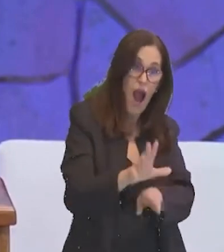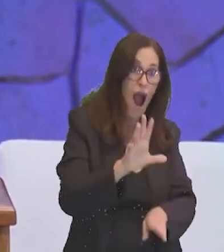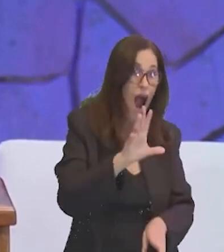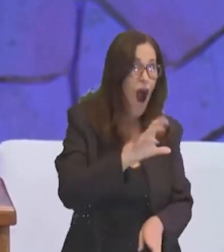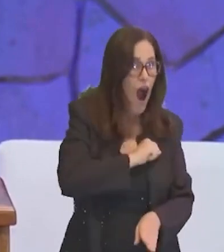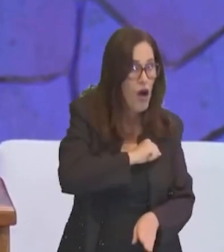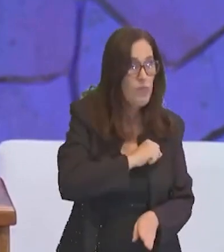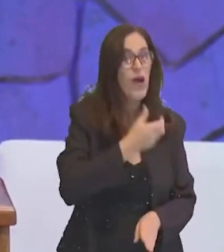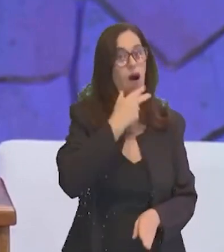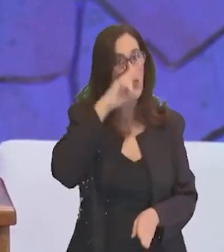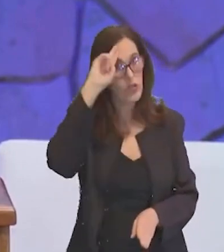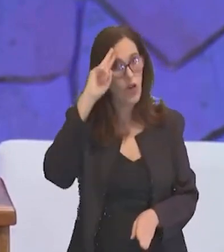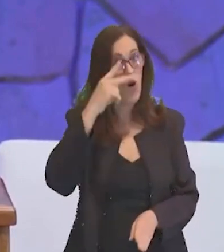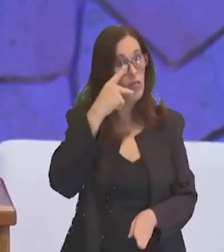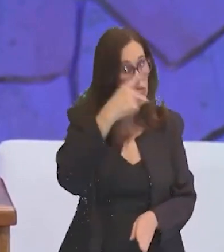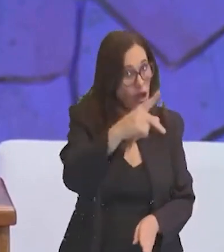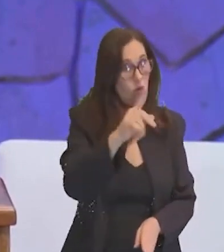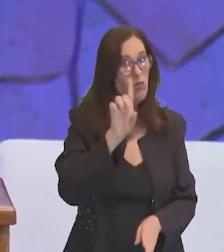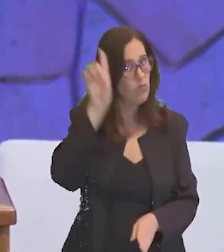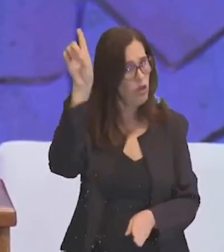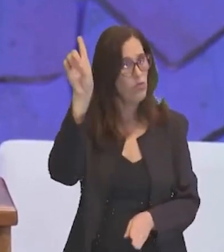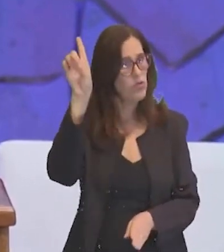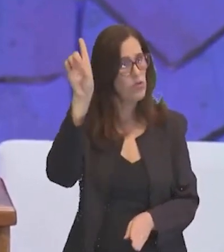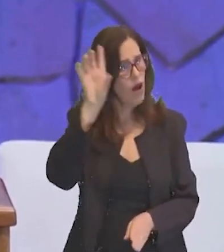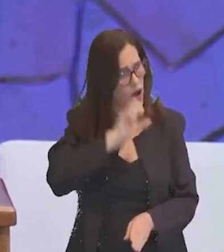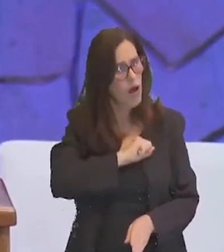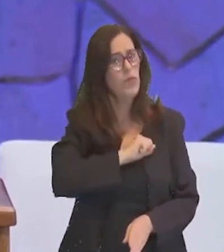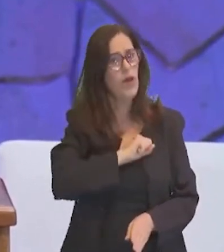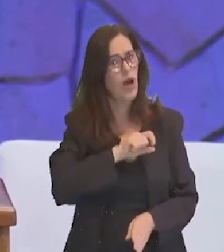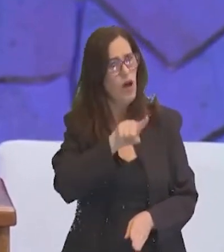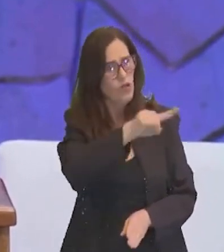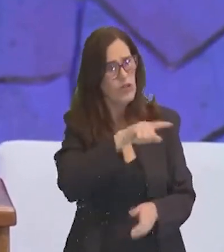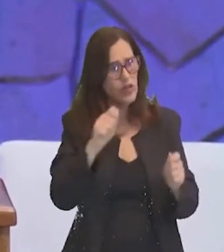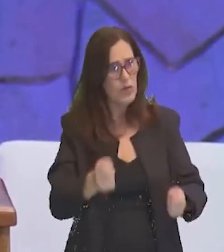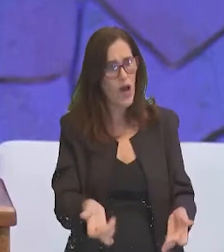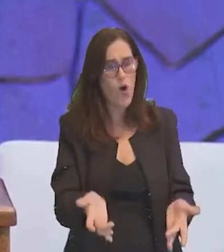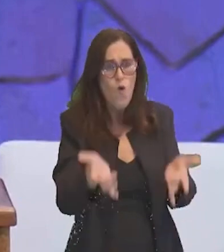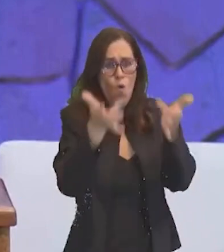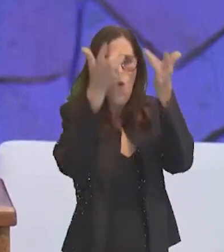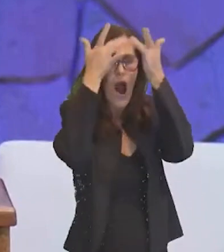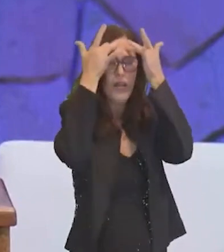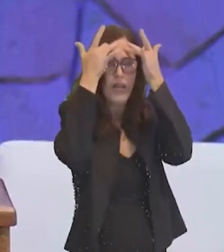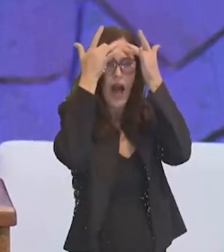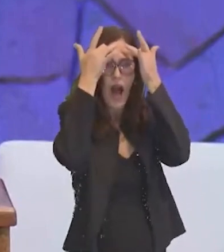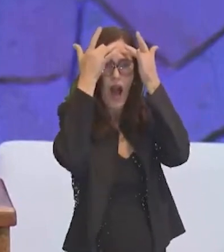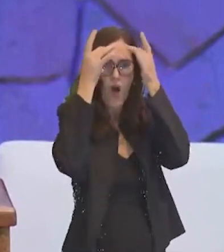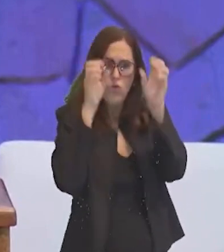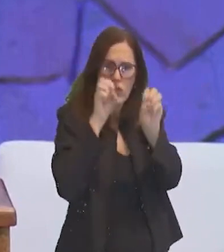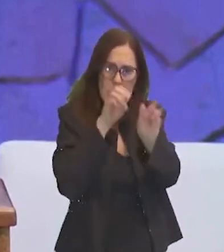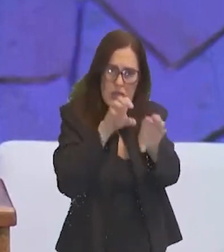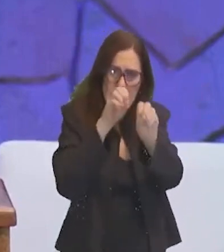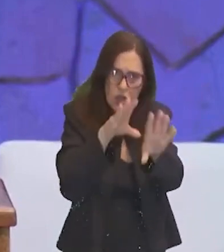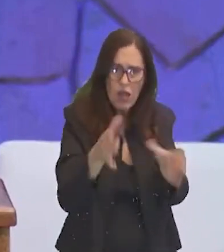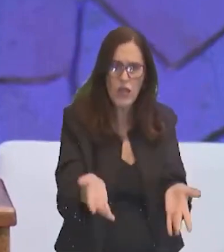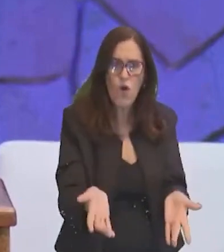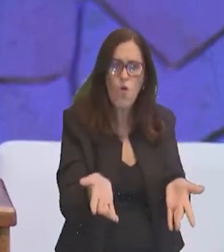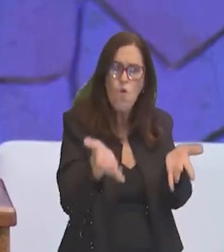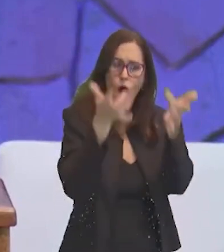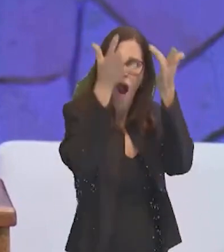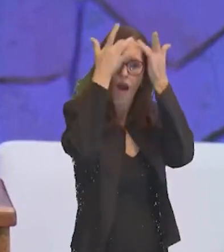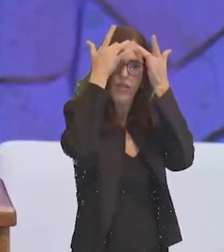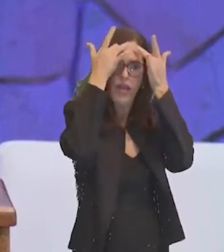o Senhor teu Deus. Vocês precisam guardar os preceitos, vocês precisam guardar